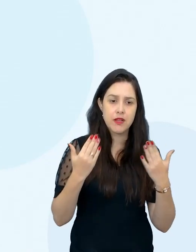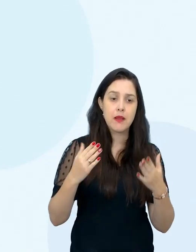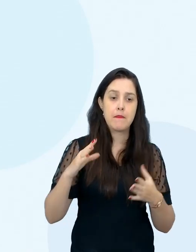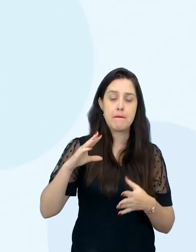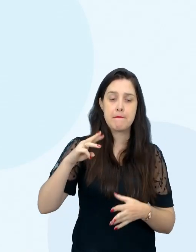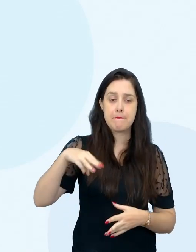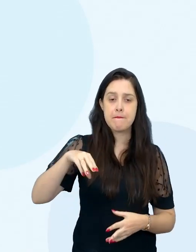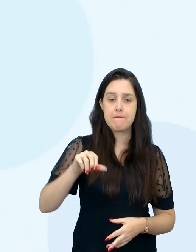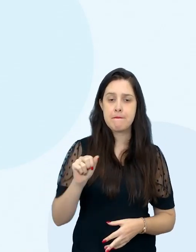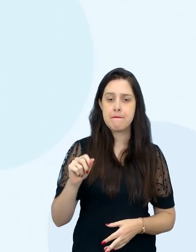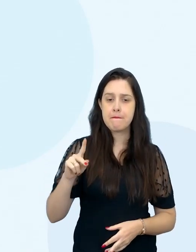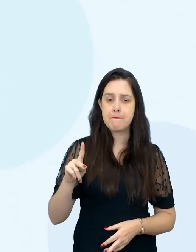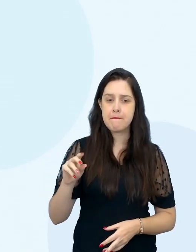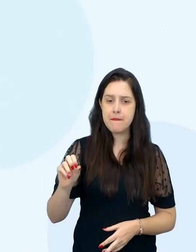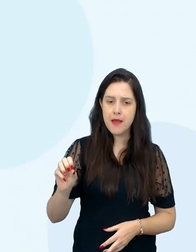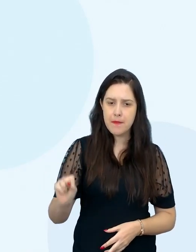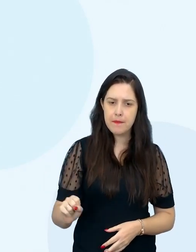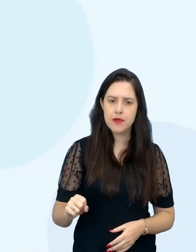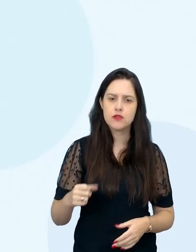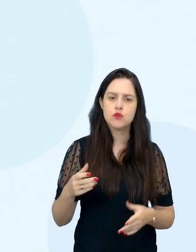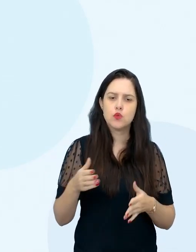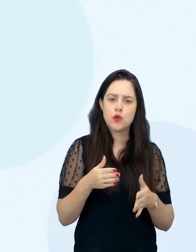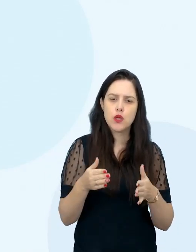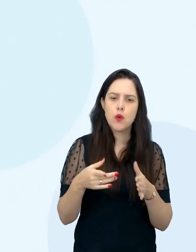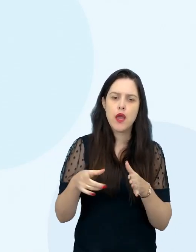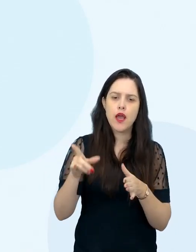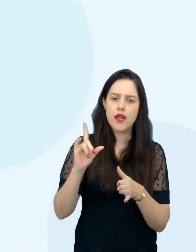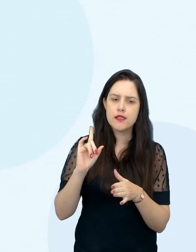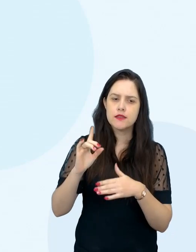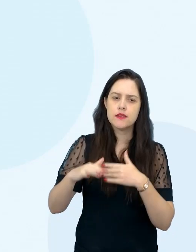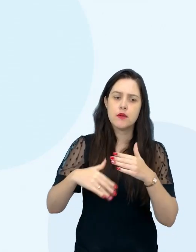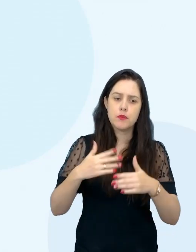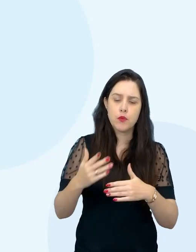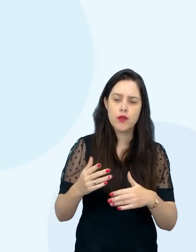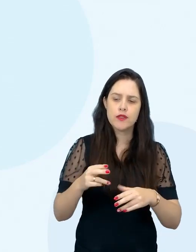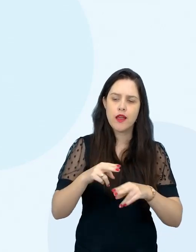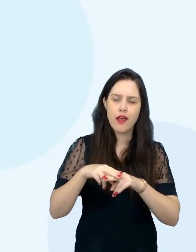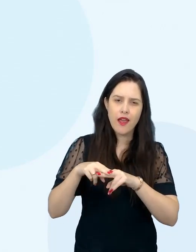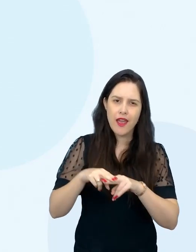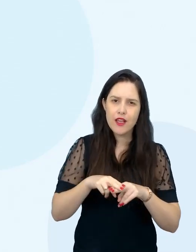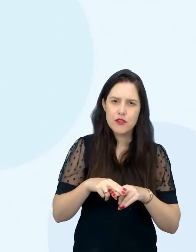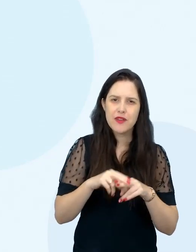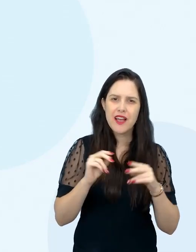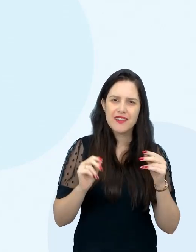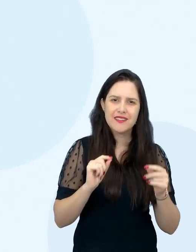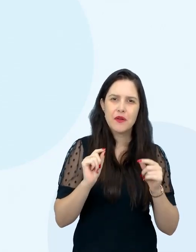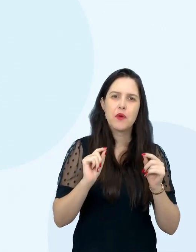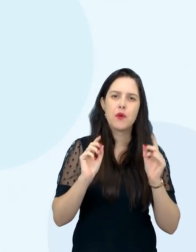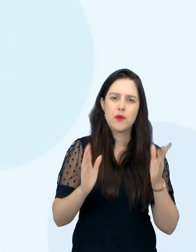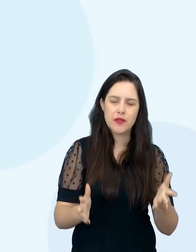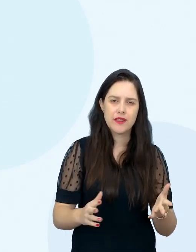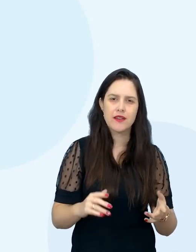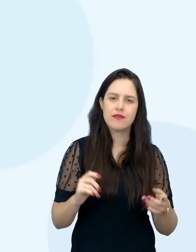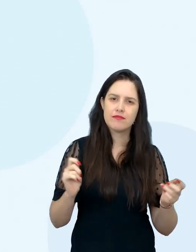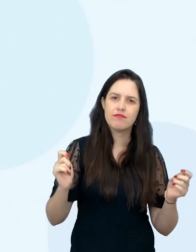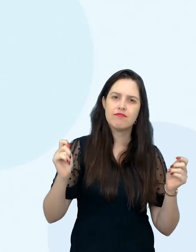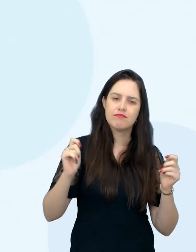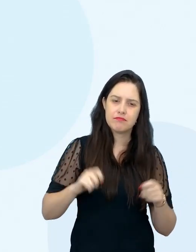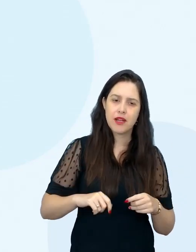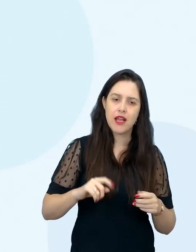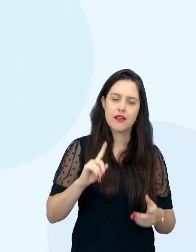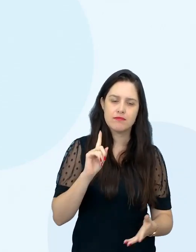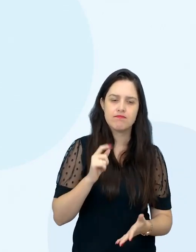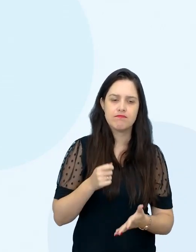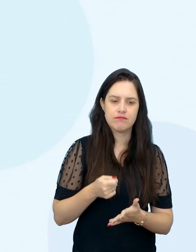mapas, né, com o percurso do rio antes e depois de sua retificação, lembrando que tem uma parte do rio que foi retificada.